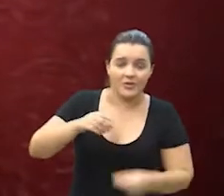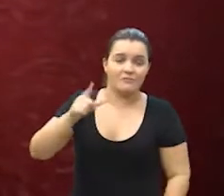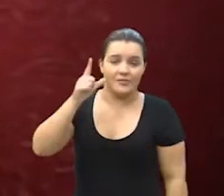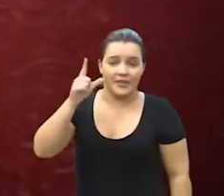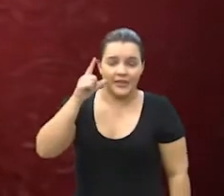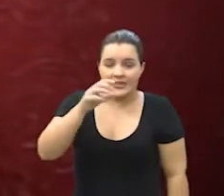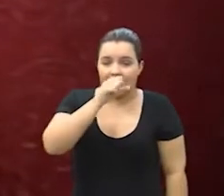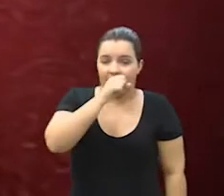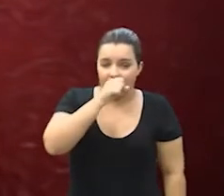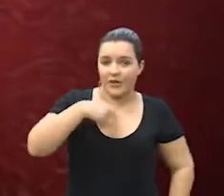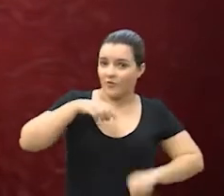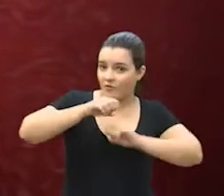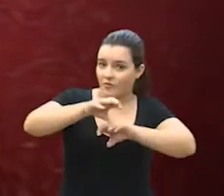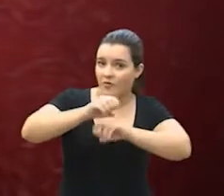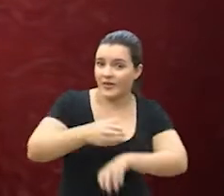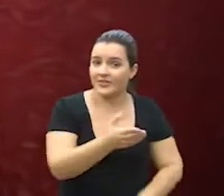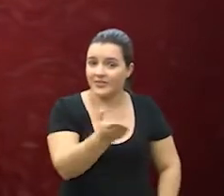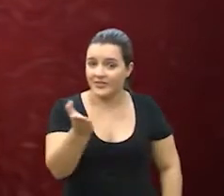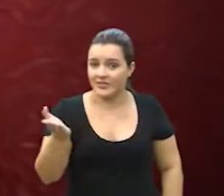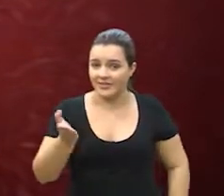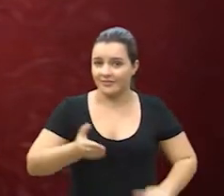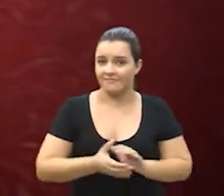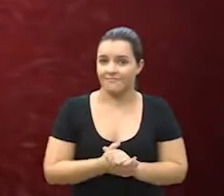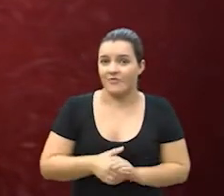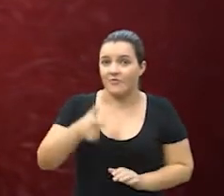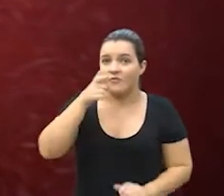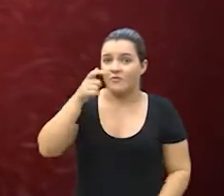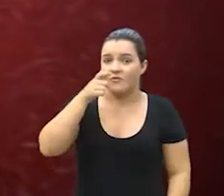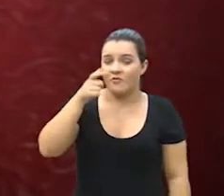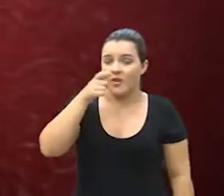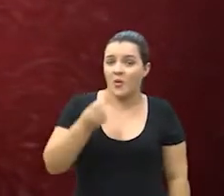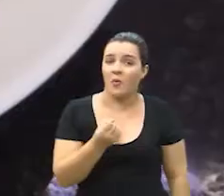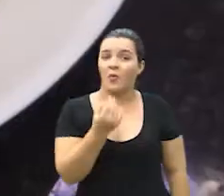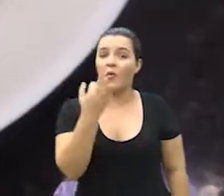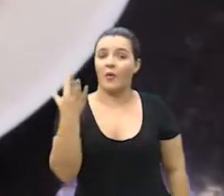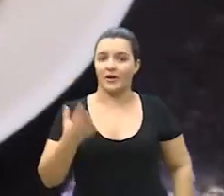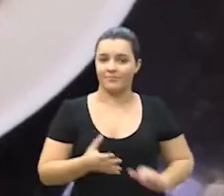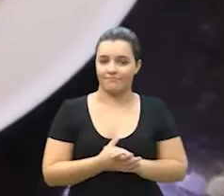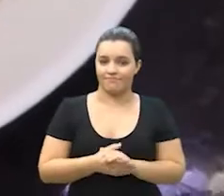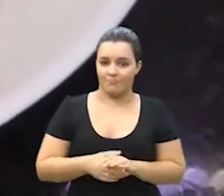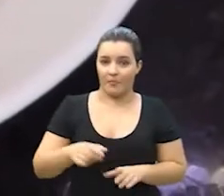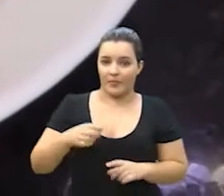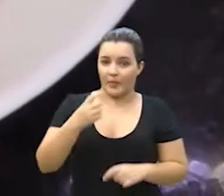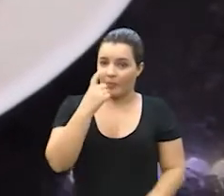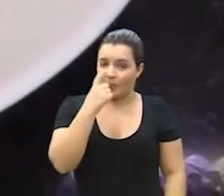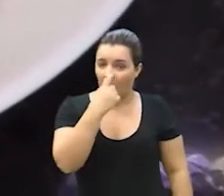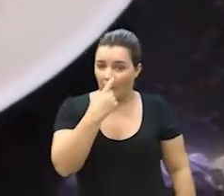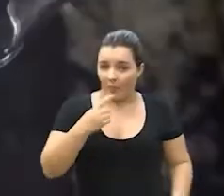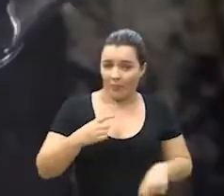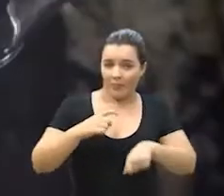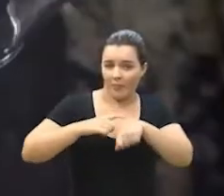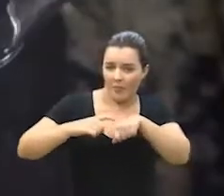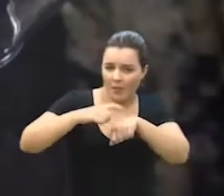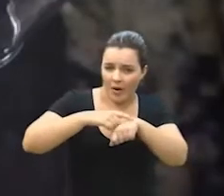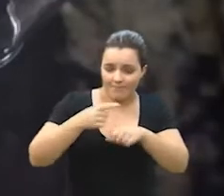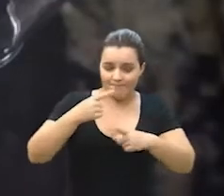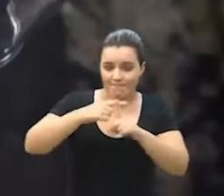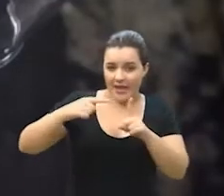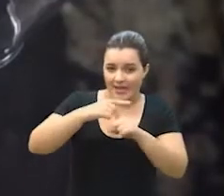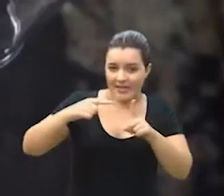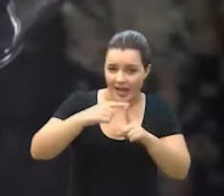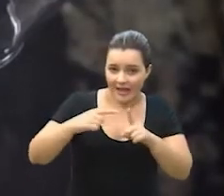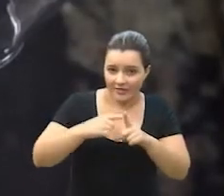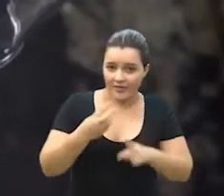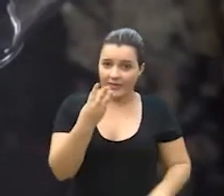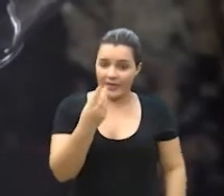como é que você faz. Mas antes, veja as quantidades dos ingredientes. Meia caixinha de morango, 3 colheres